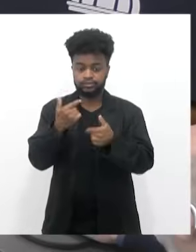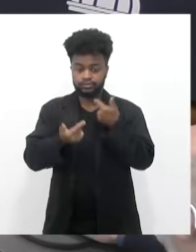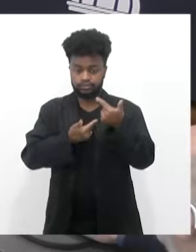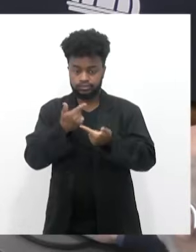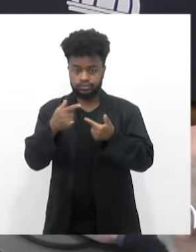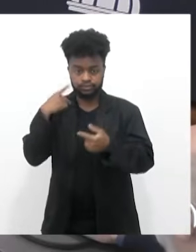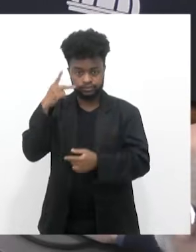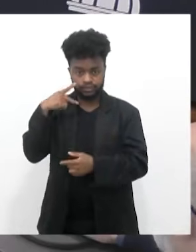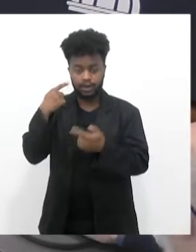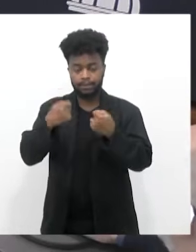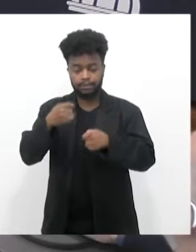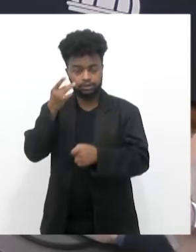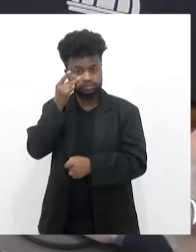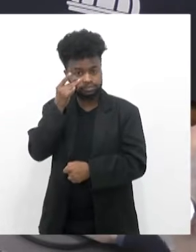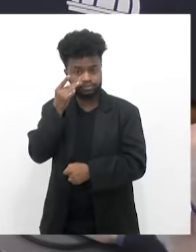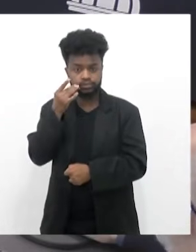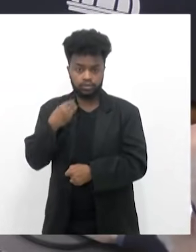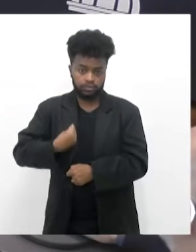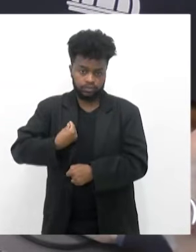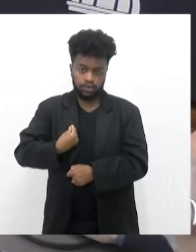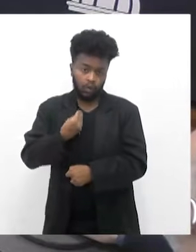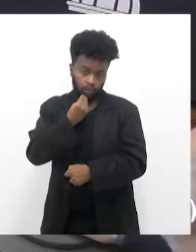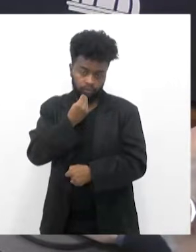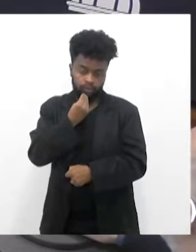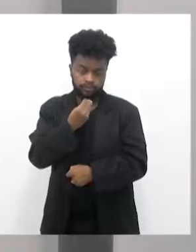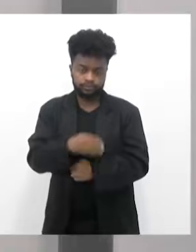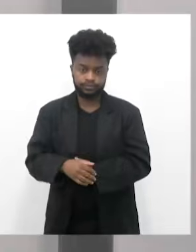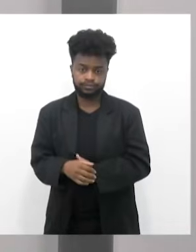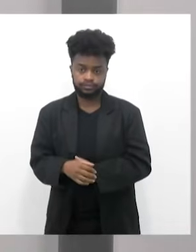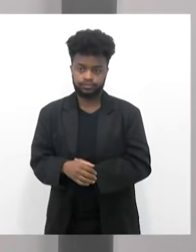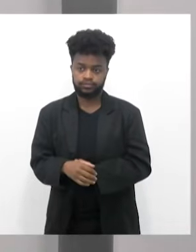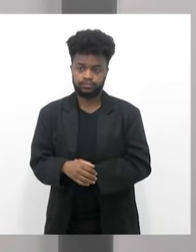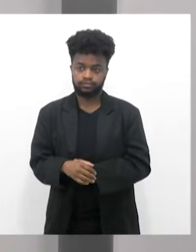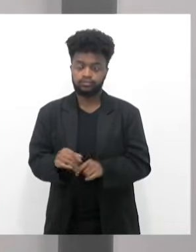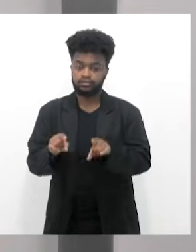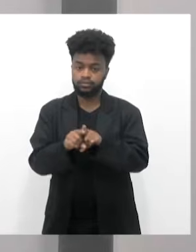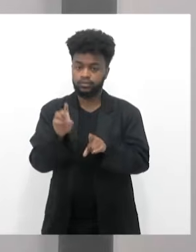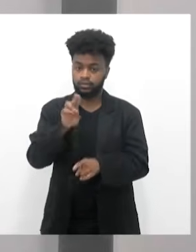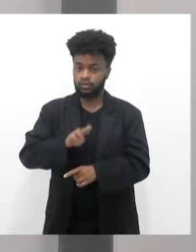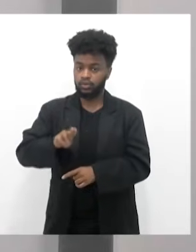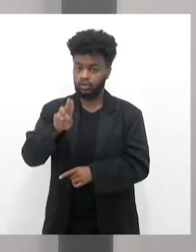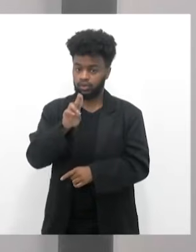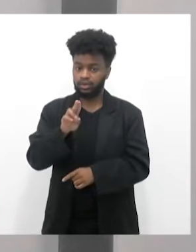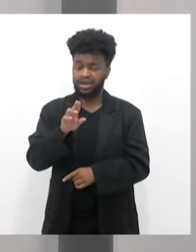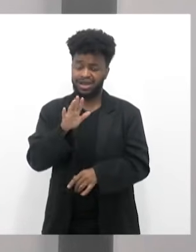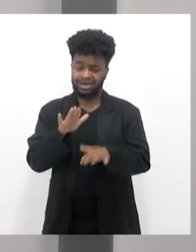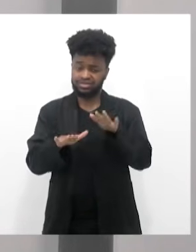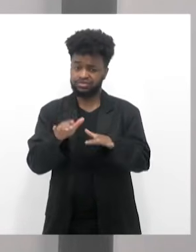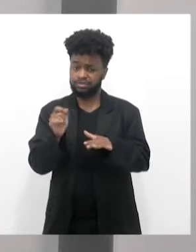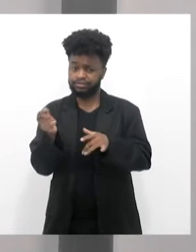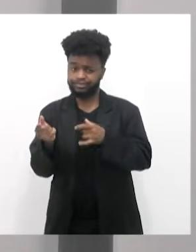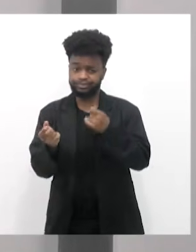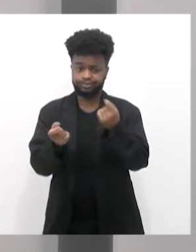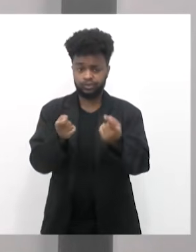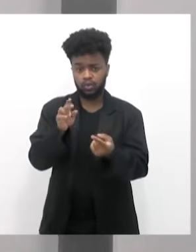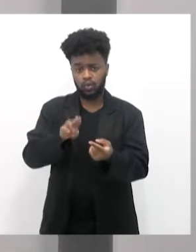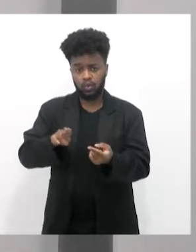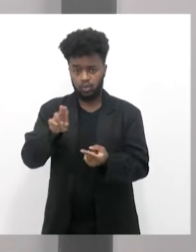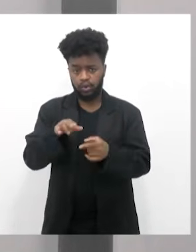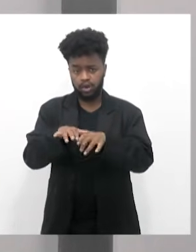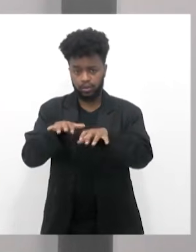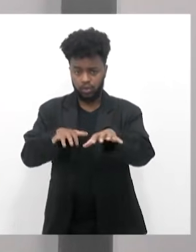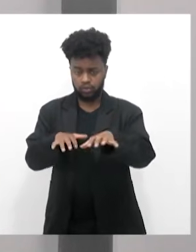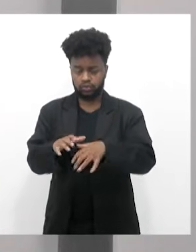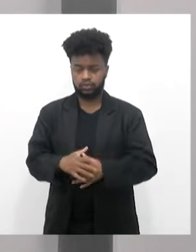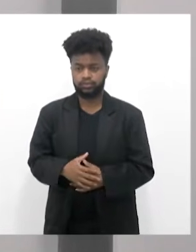ser presencial, eminentemente presencial, utilizando, com exceção, o modo